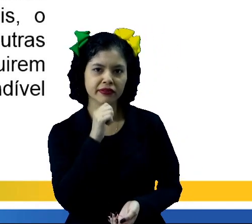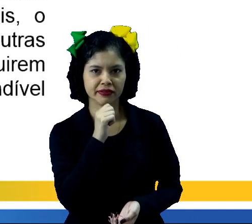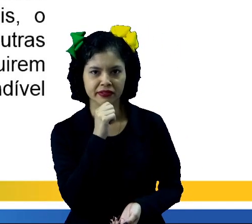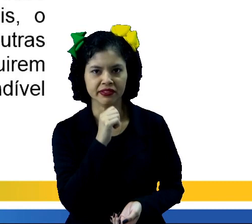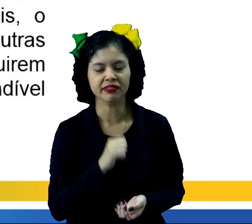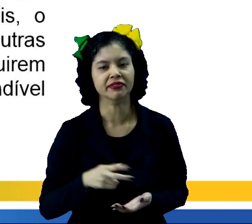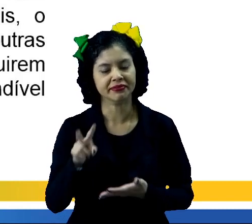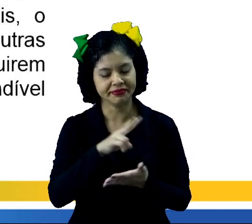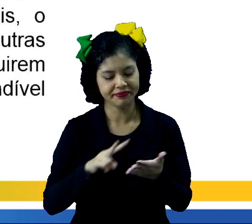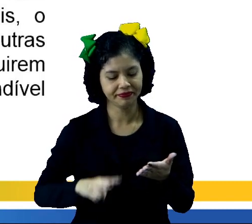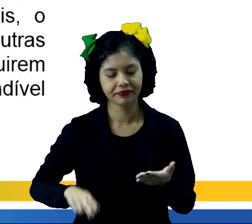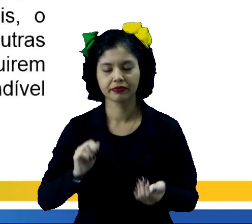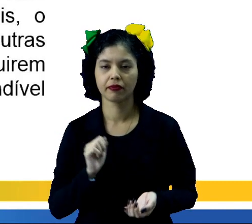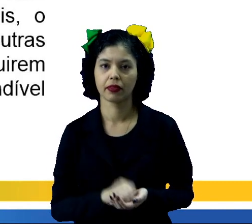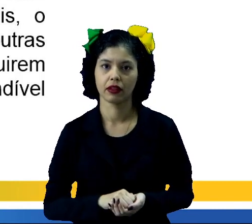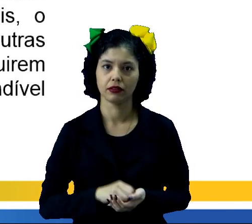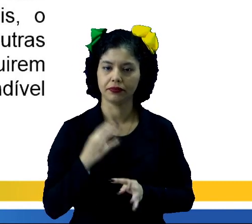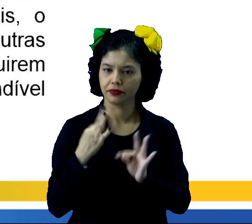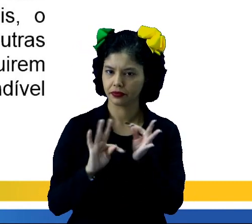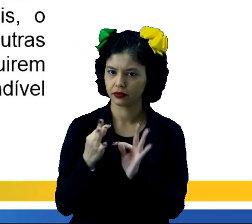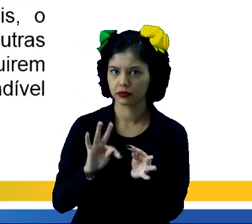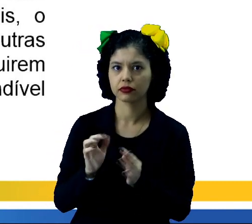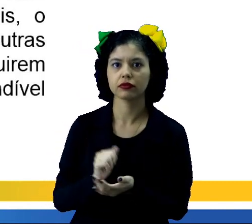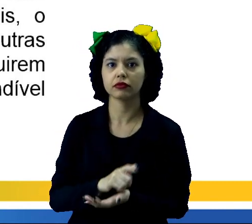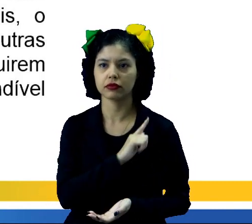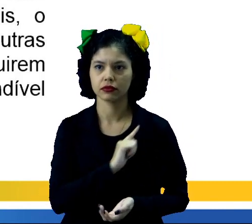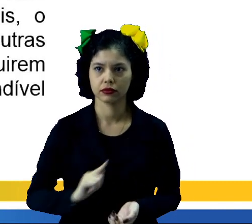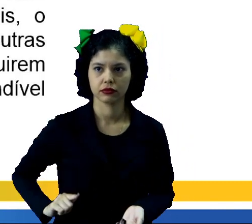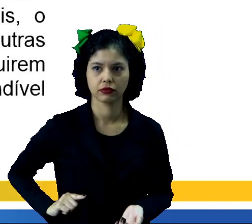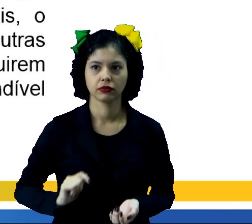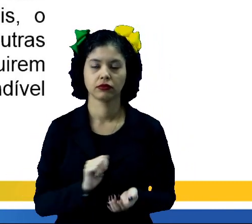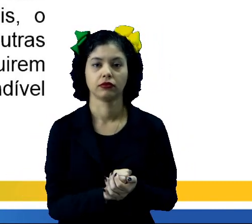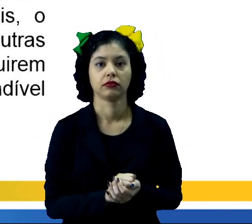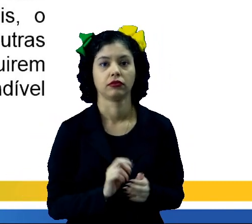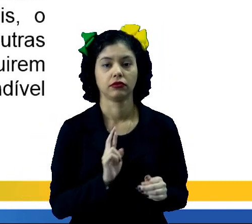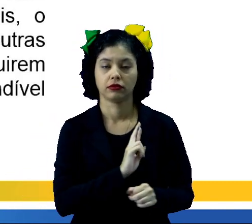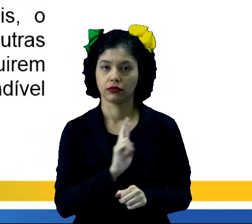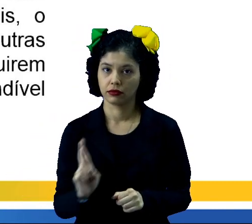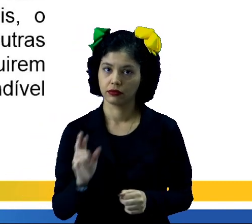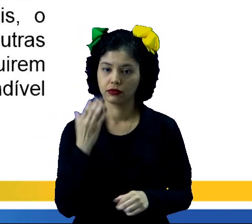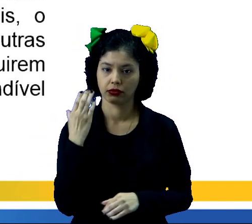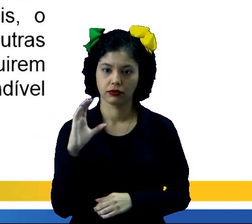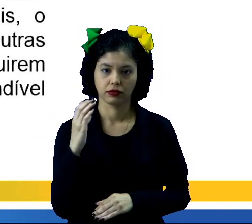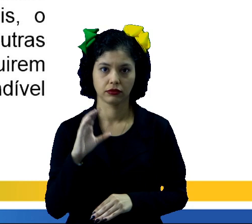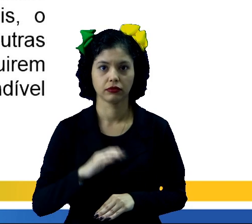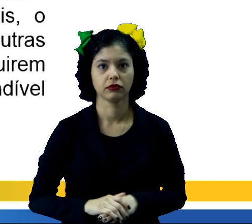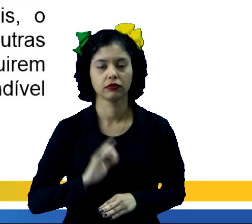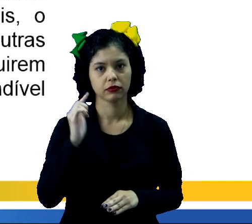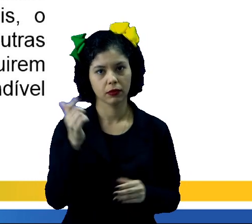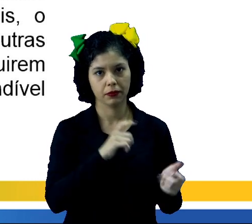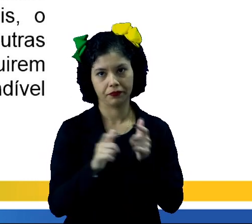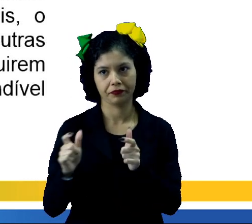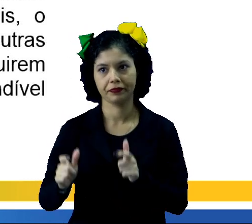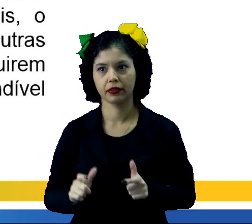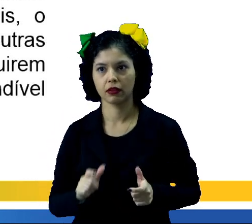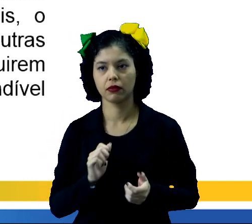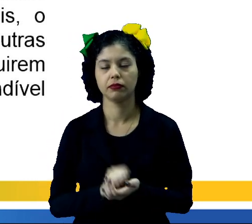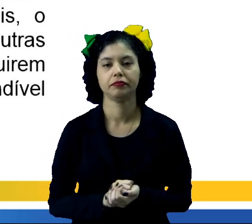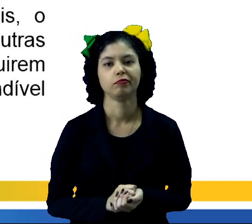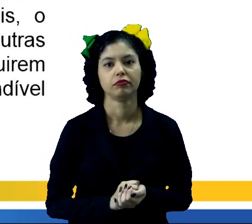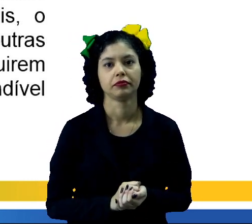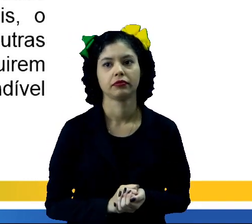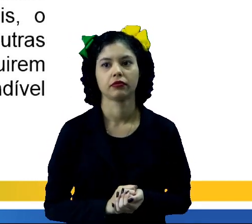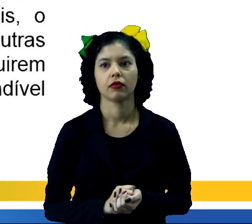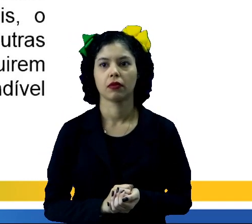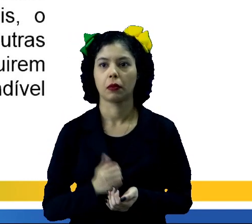Civilização, a gente lê-se aí tecnologia, formas de governo, religião cristã, ciência, né, para outros lugares. E segundo esse